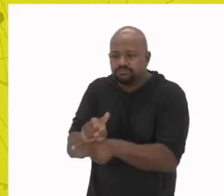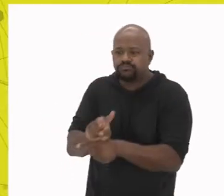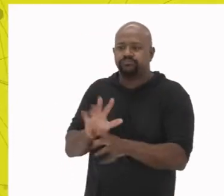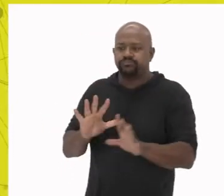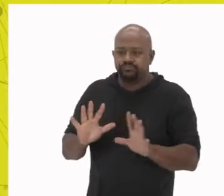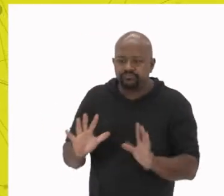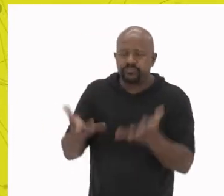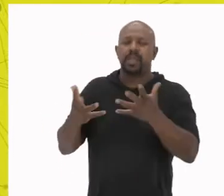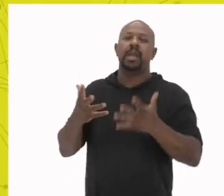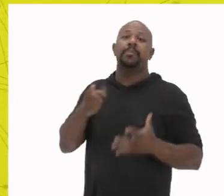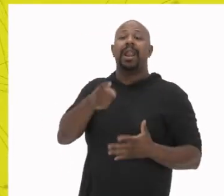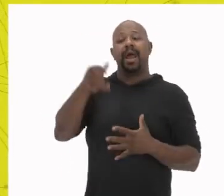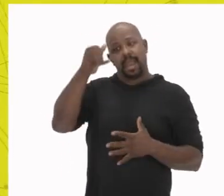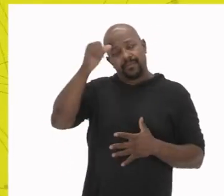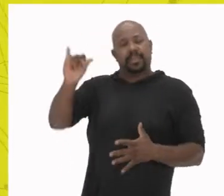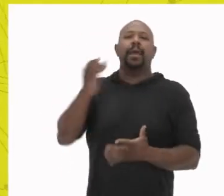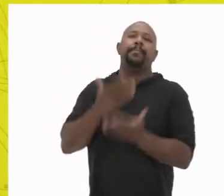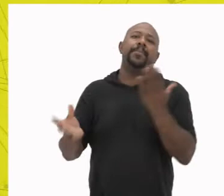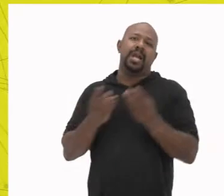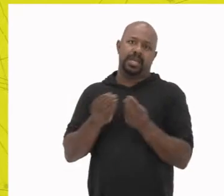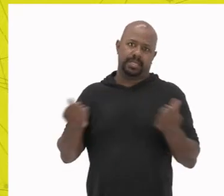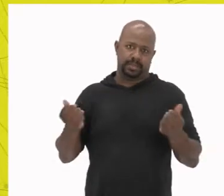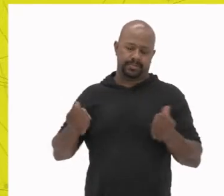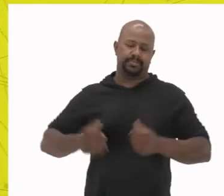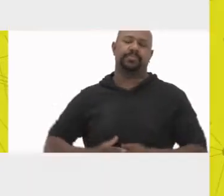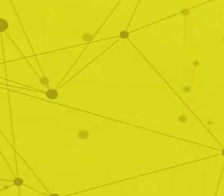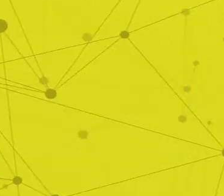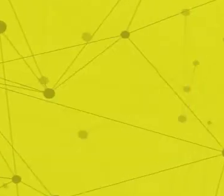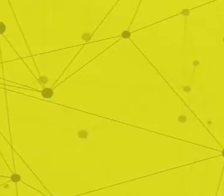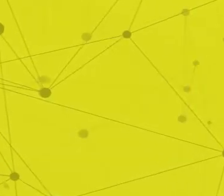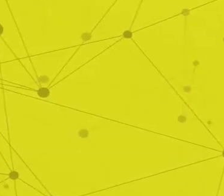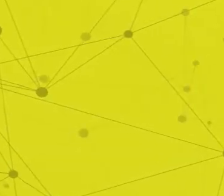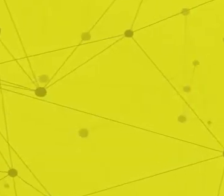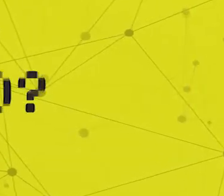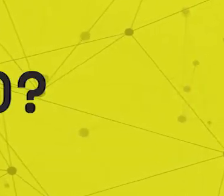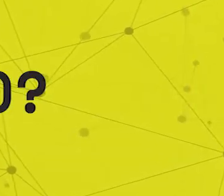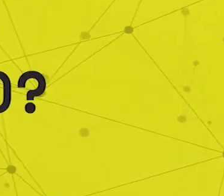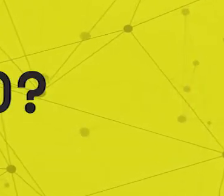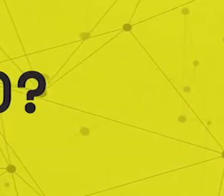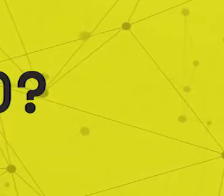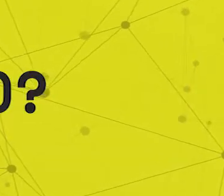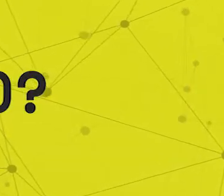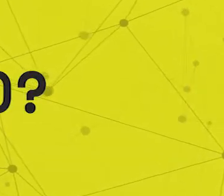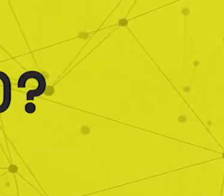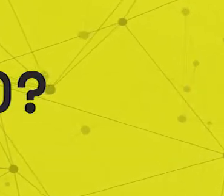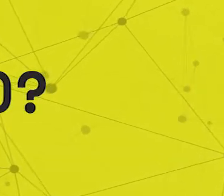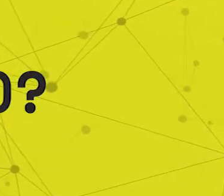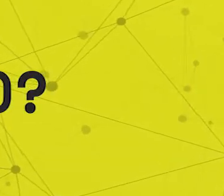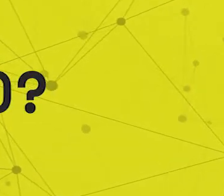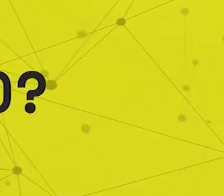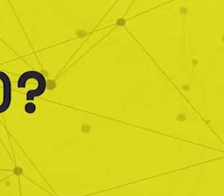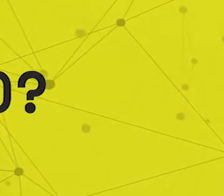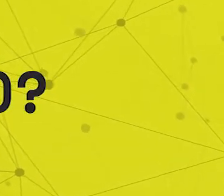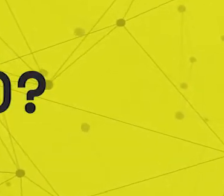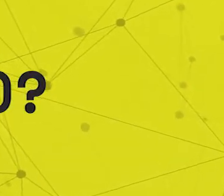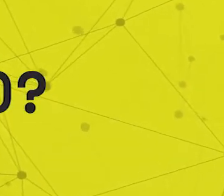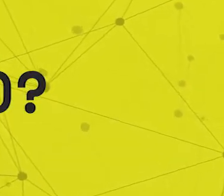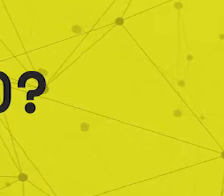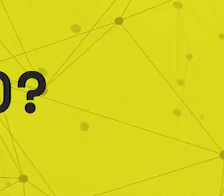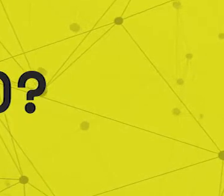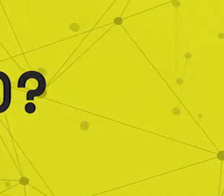à salvaguarda à informação da perda. Em letras pretas. O que é